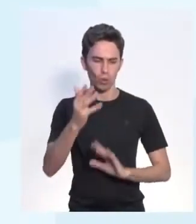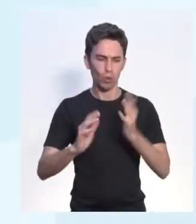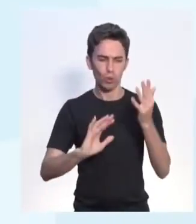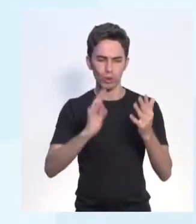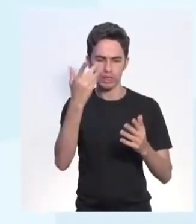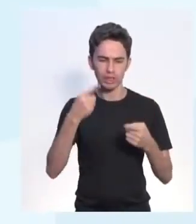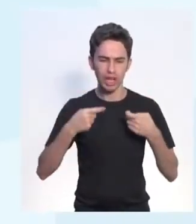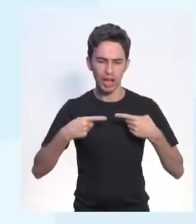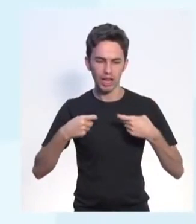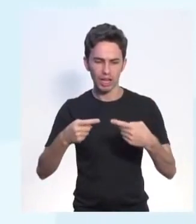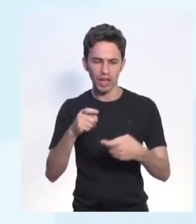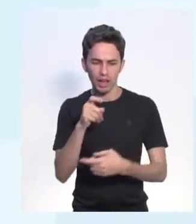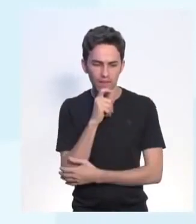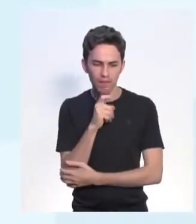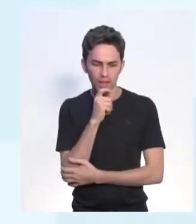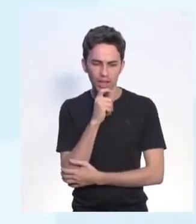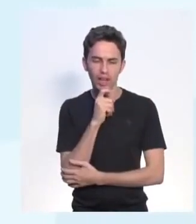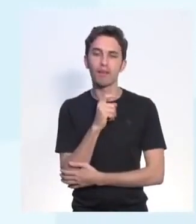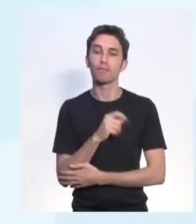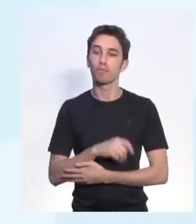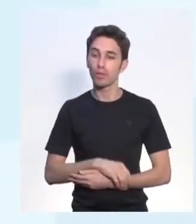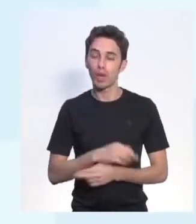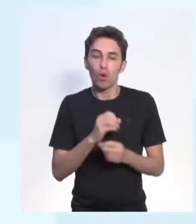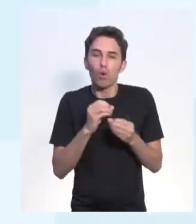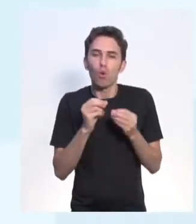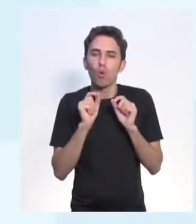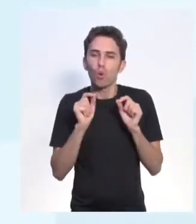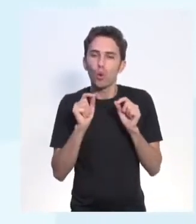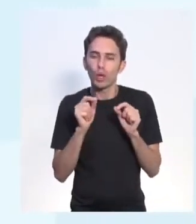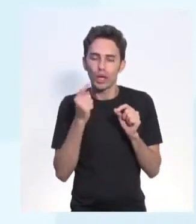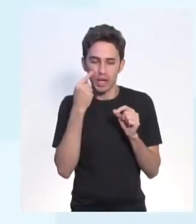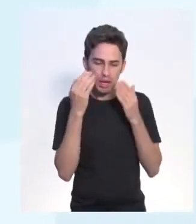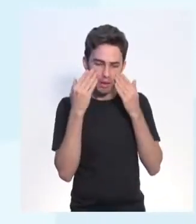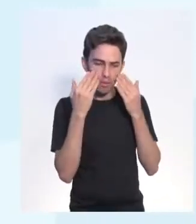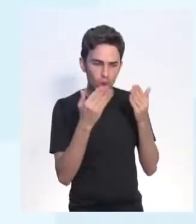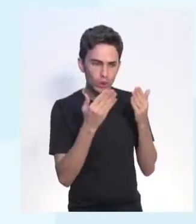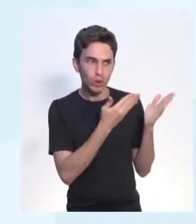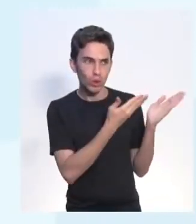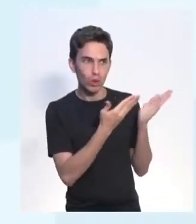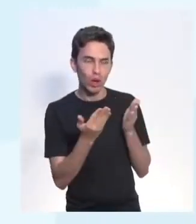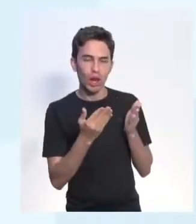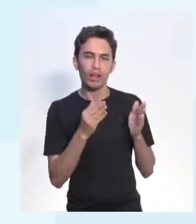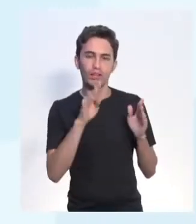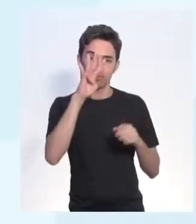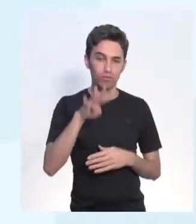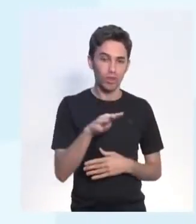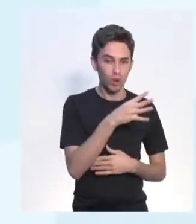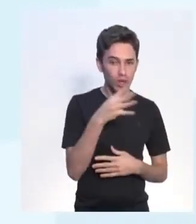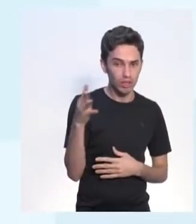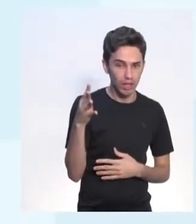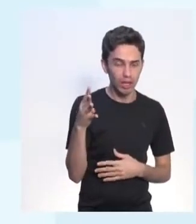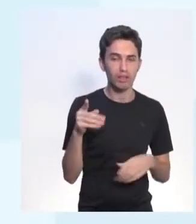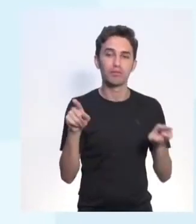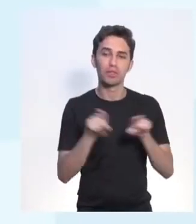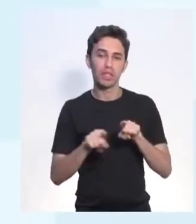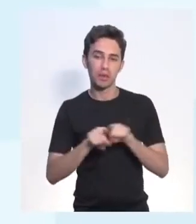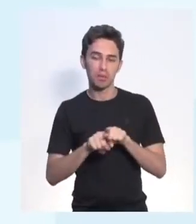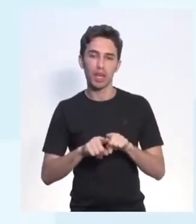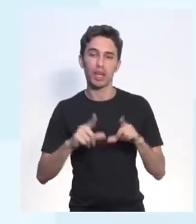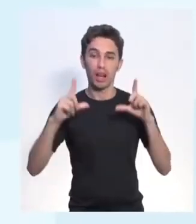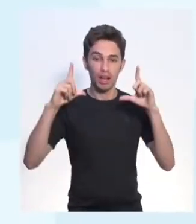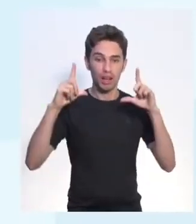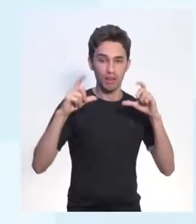Fria? Quais são os elementos apresentados nas imagens e na tabela que